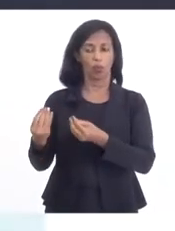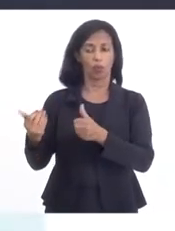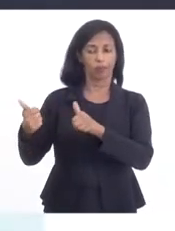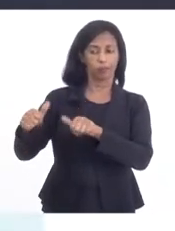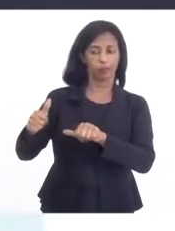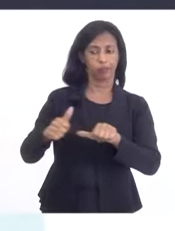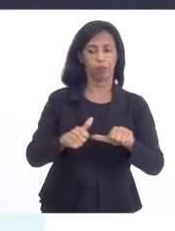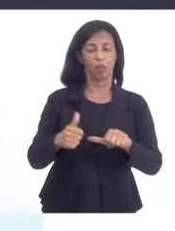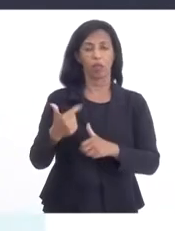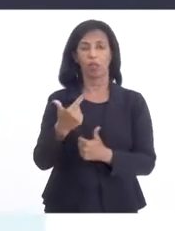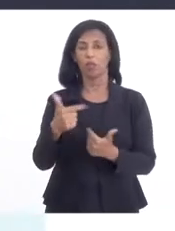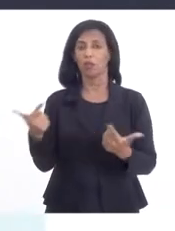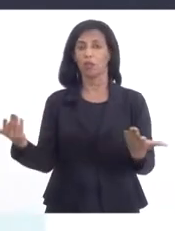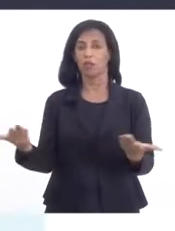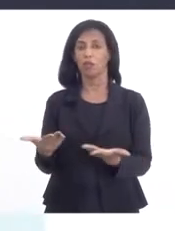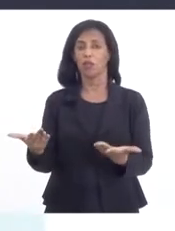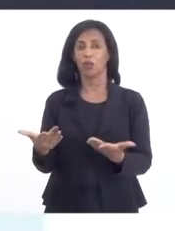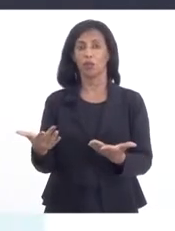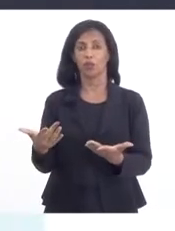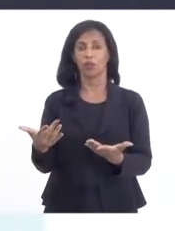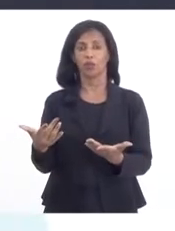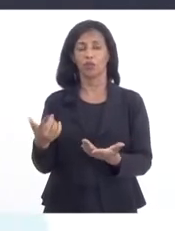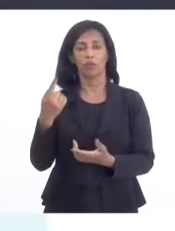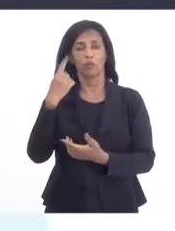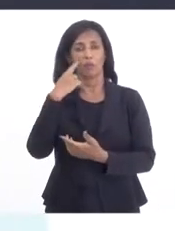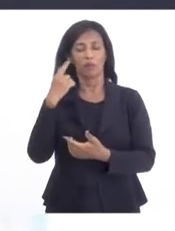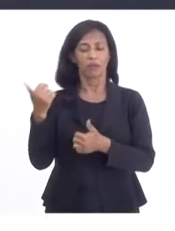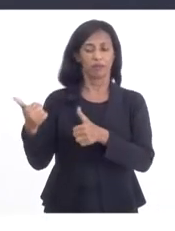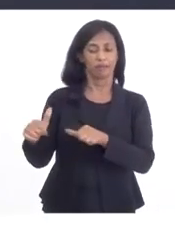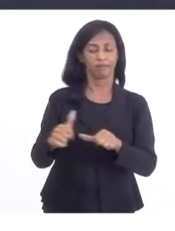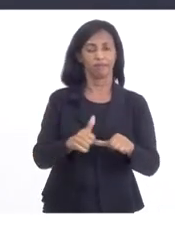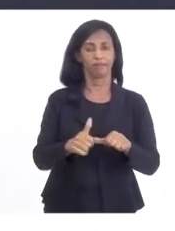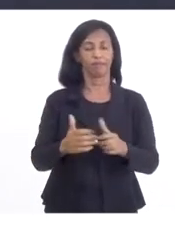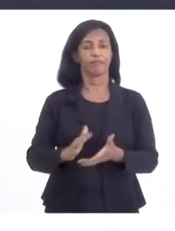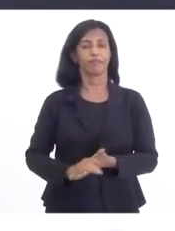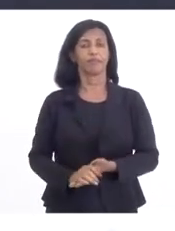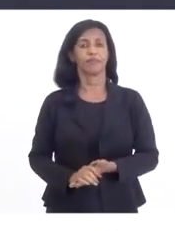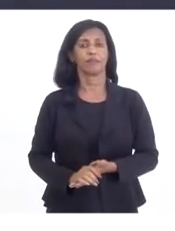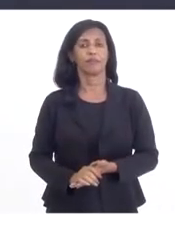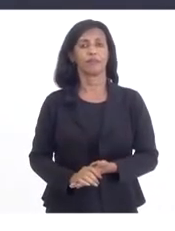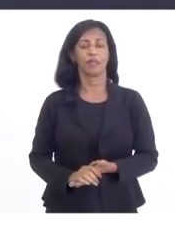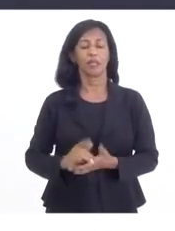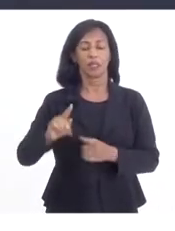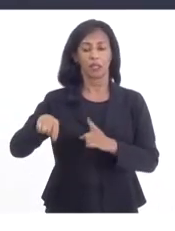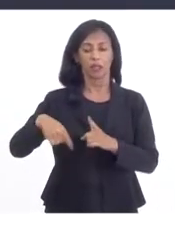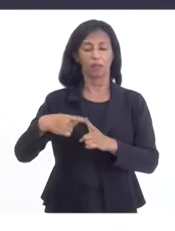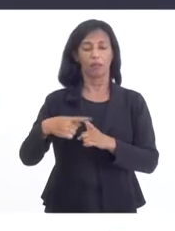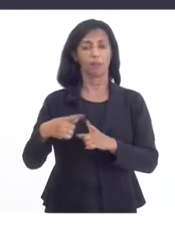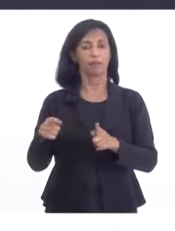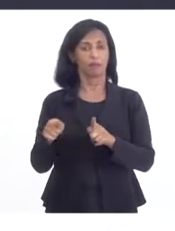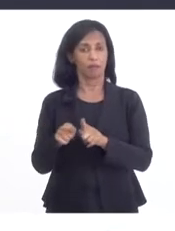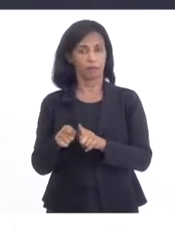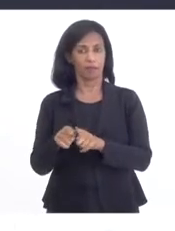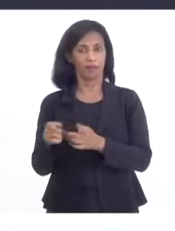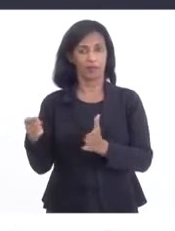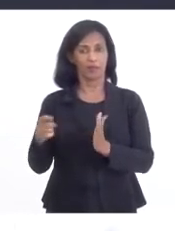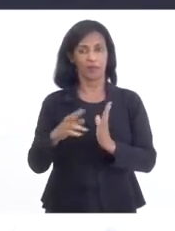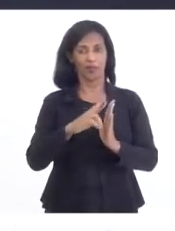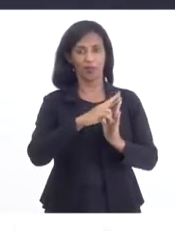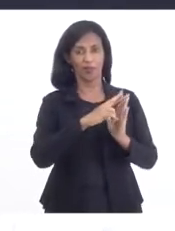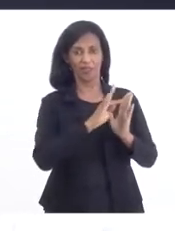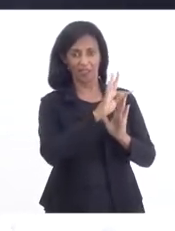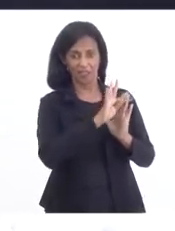nós não temos hoje para fazer simulações. E, em cima dela, também foi aprovada no seu